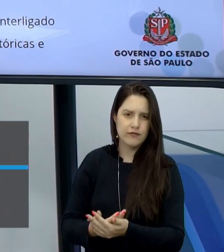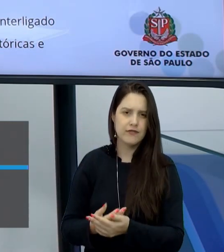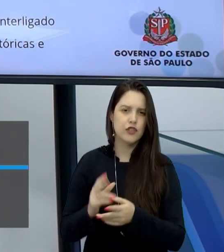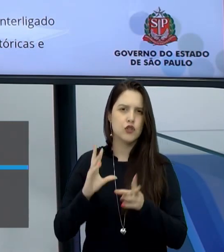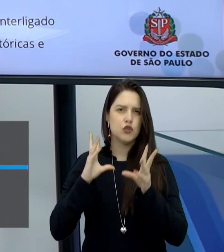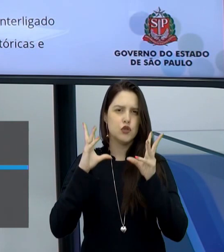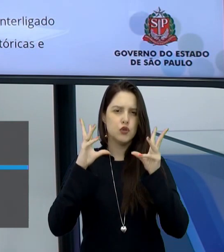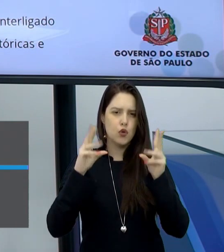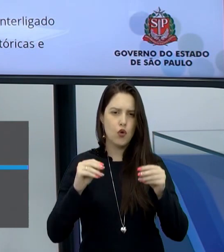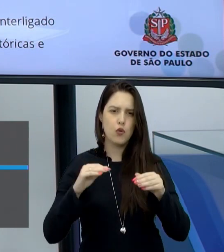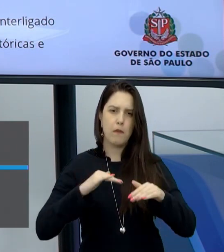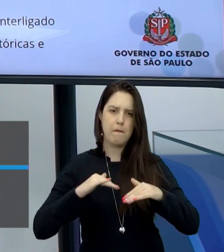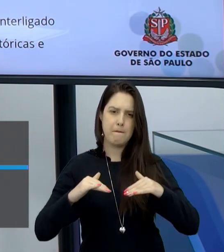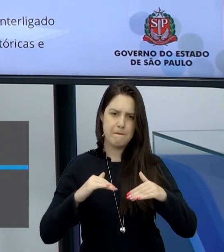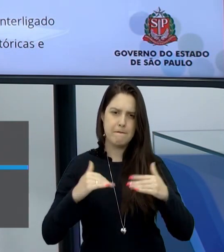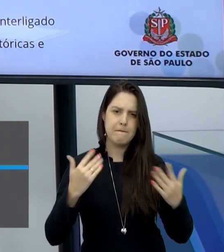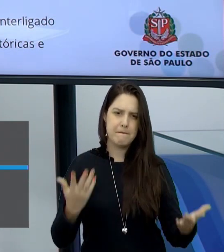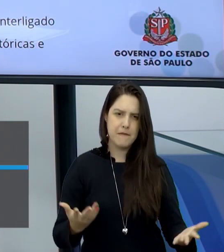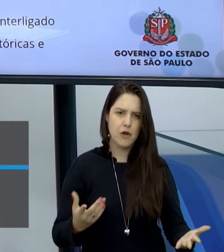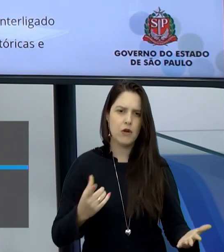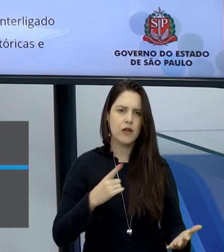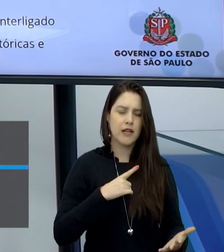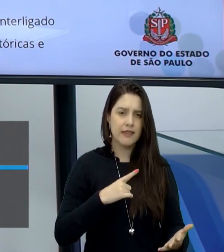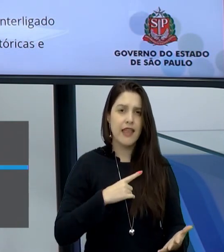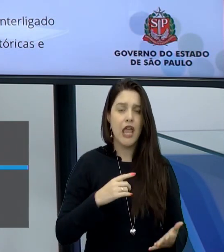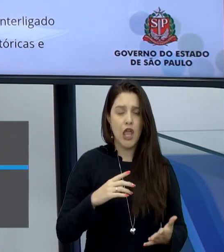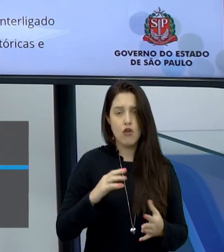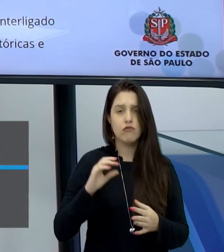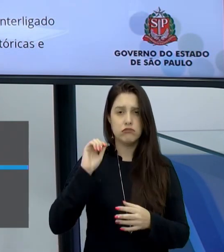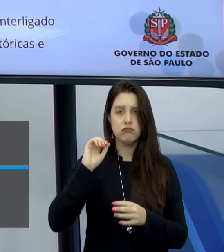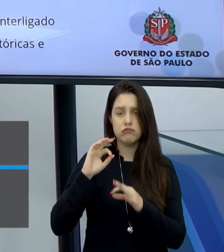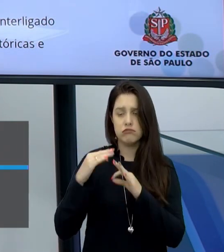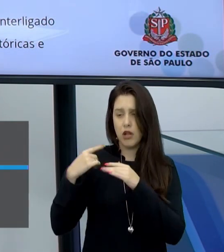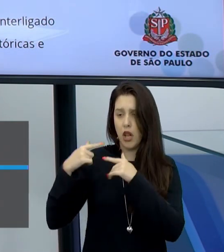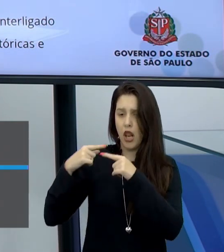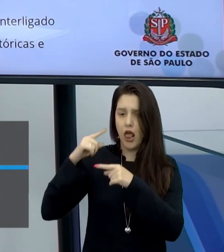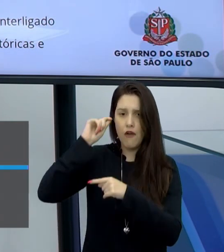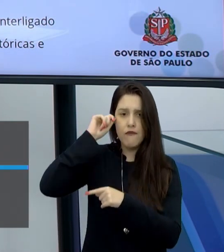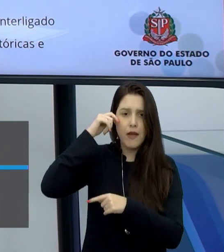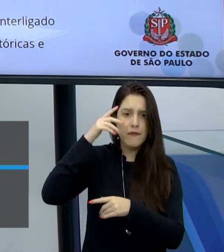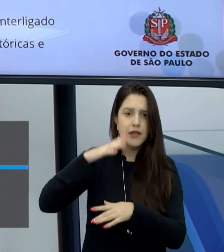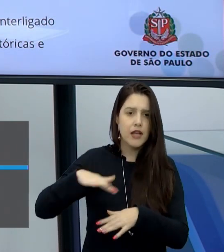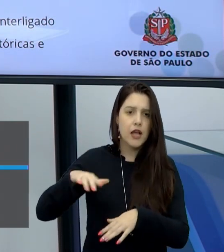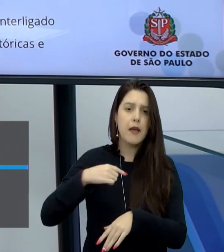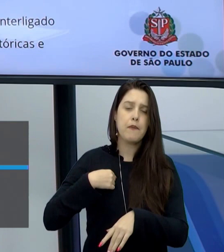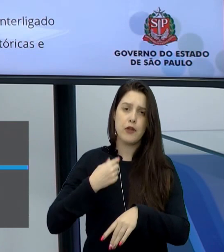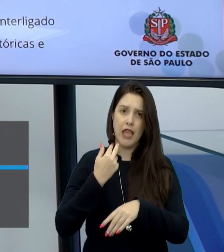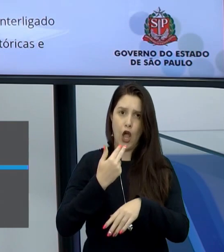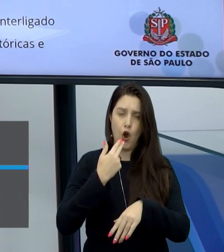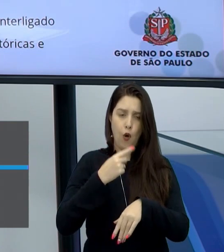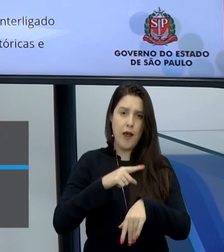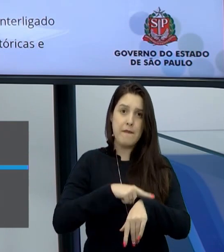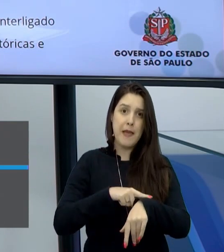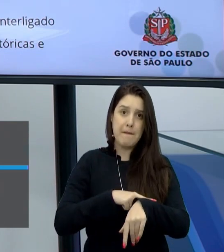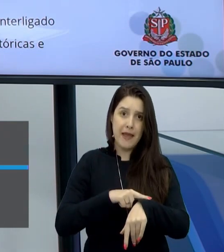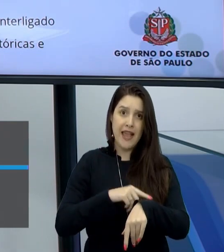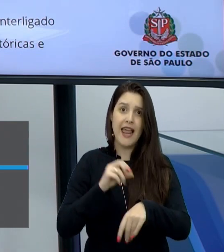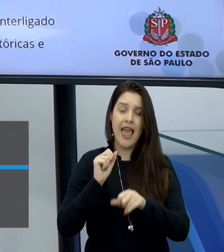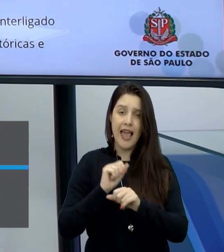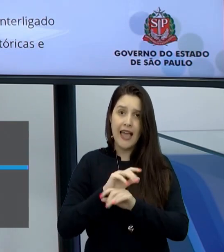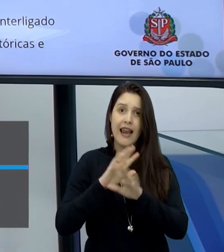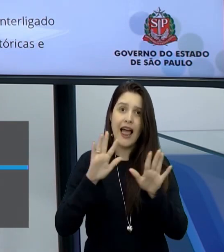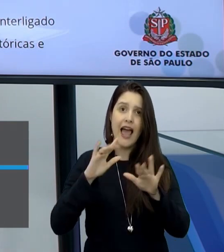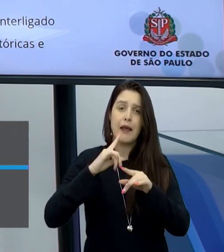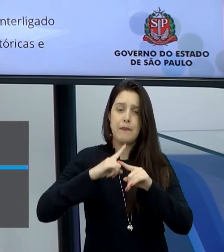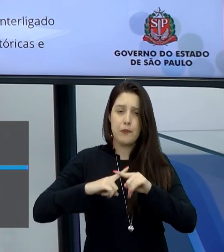eu vejo que eu tenho essa matriz africana. Embora eu tenha o fenótipo, que é a cor da minha pele mais clara. Por